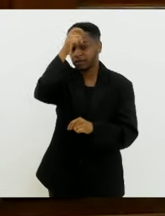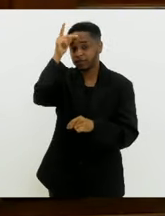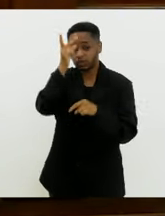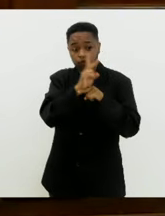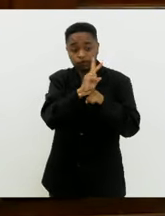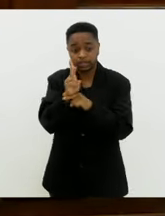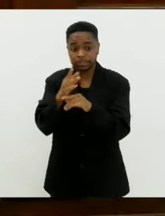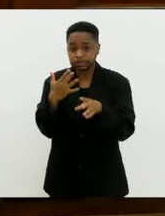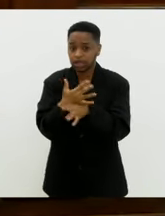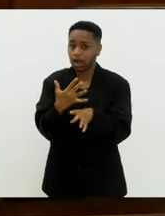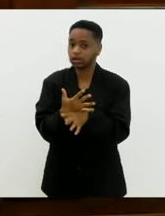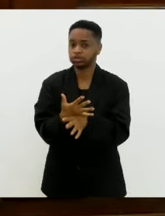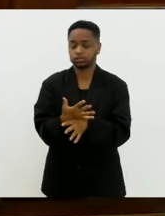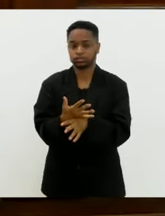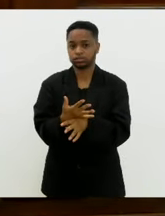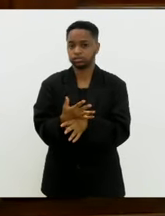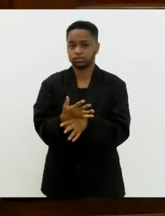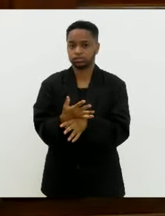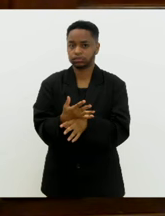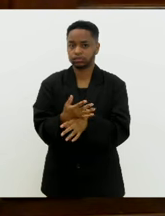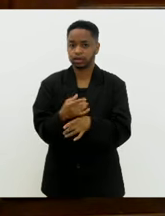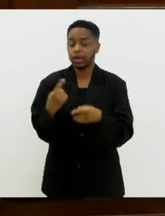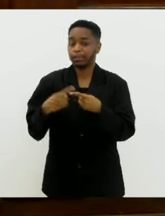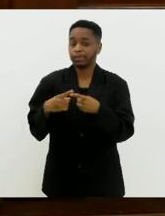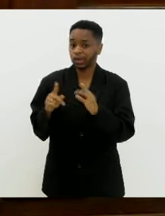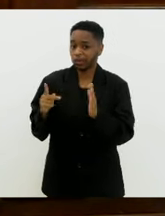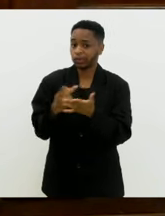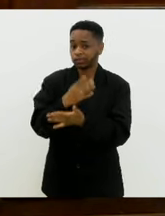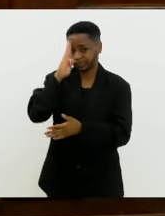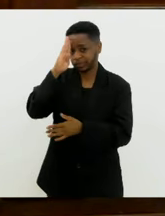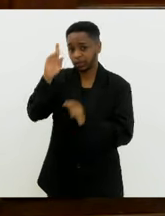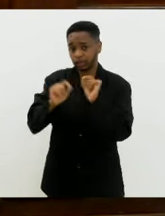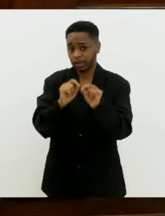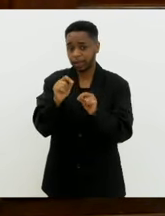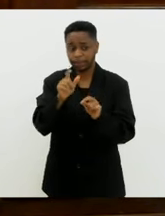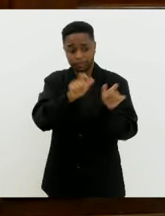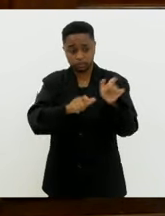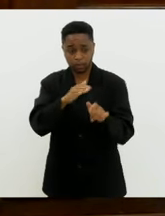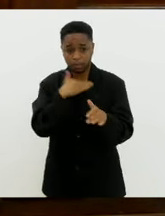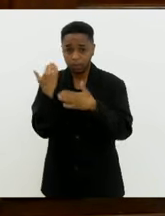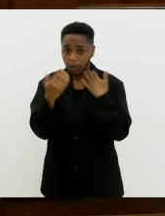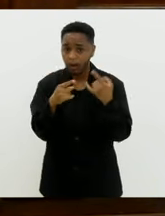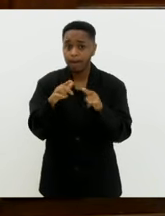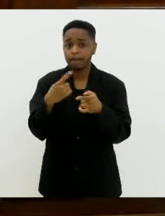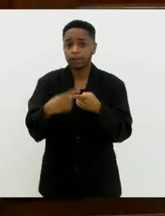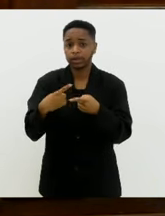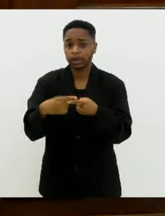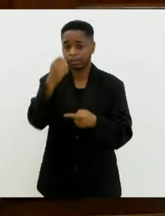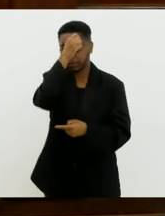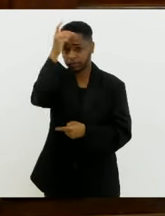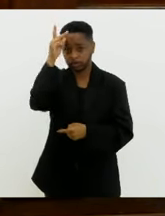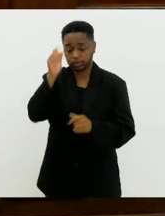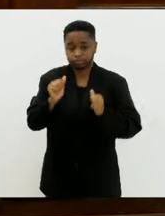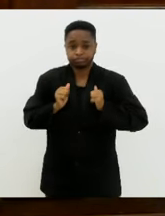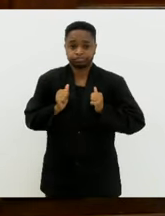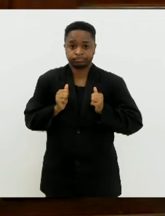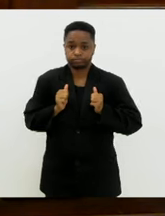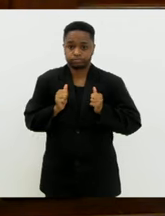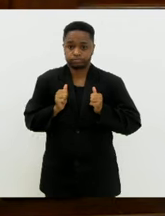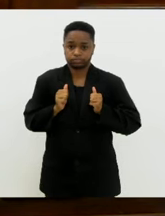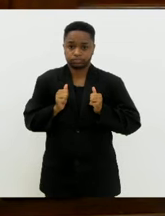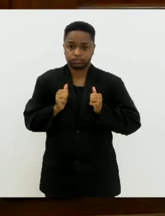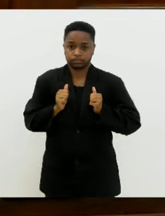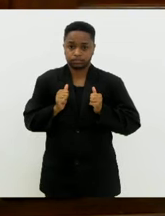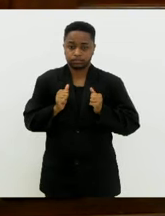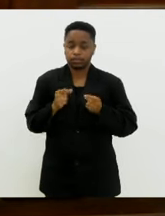cidade? O que mais acontece de vidas que se perdem é pela omissão da prefeitura, que